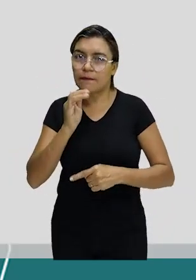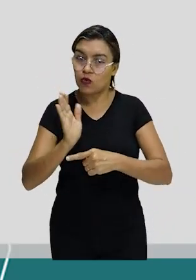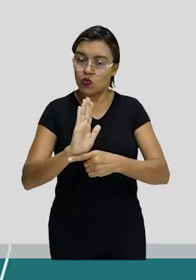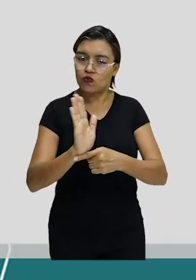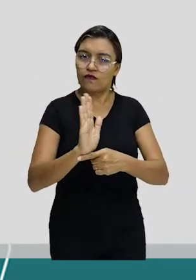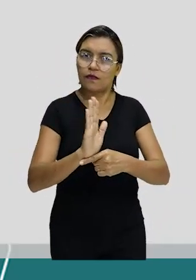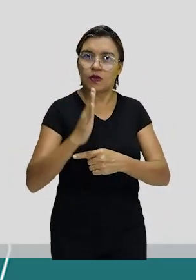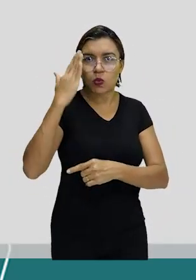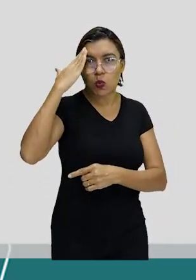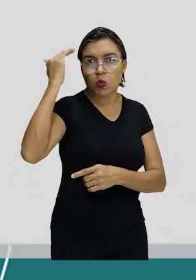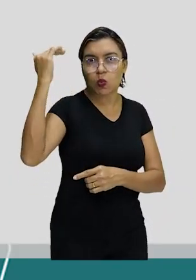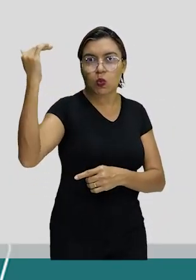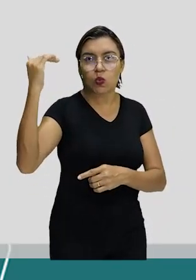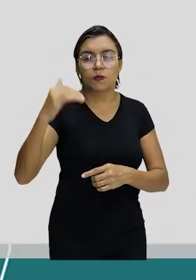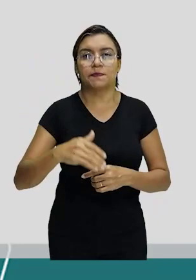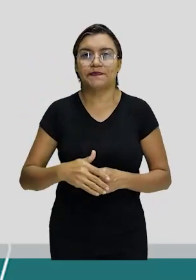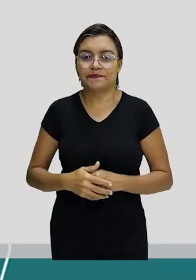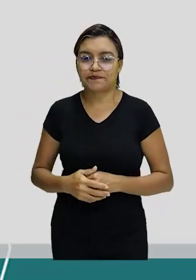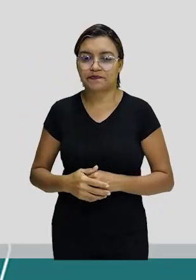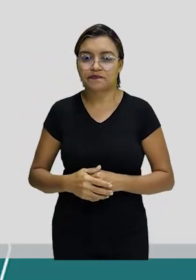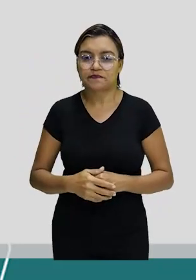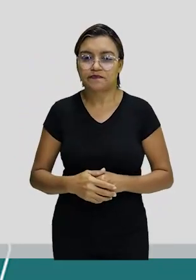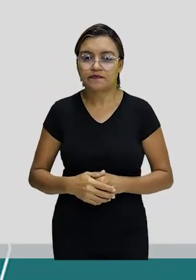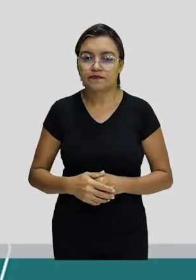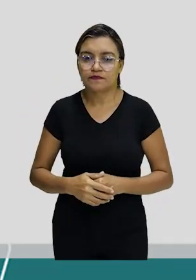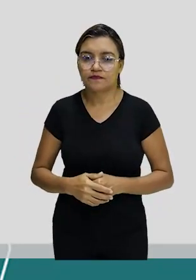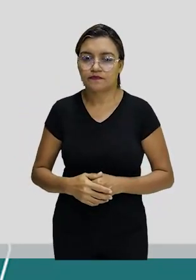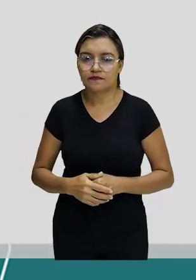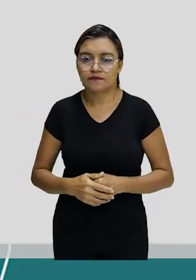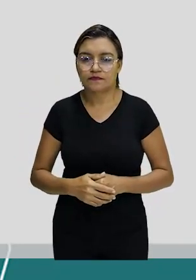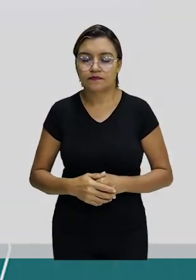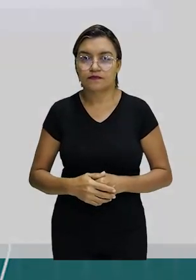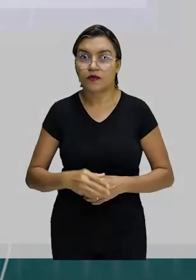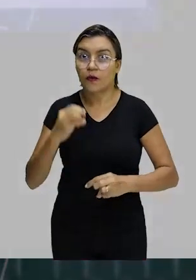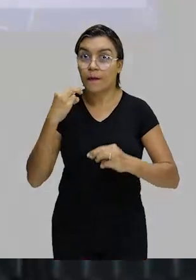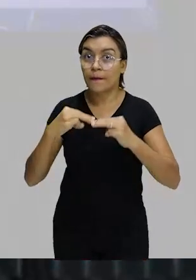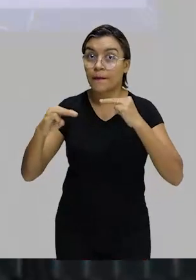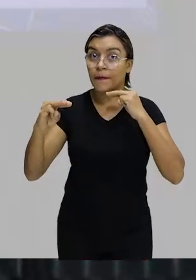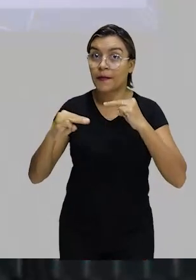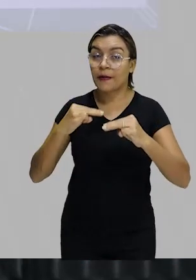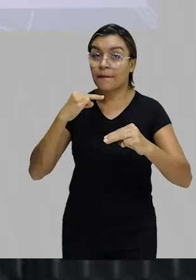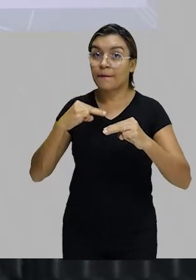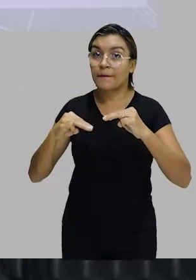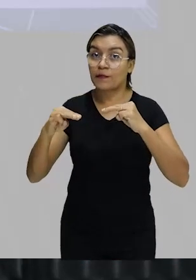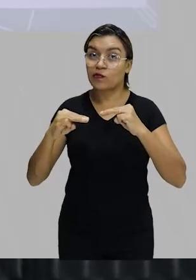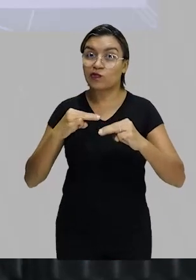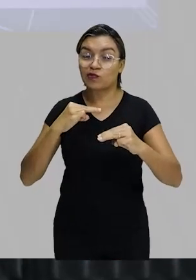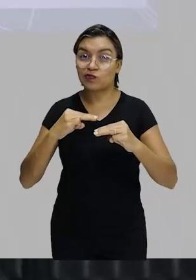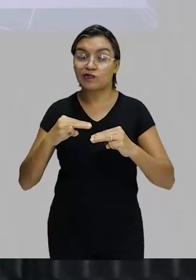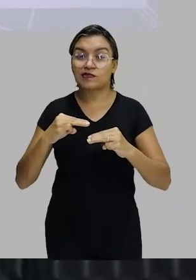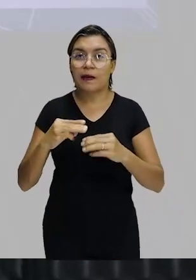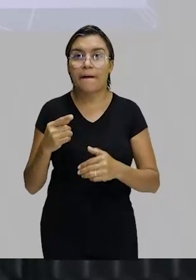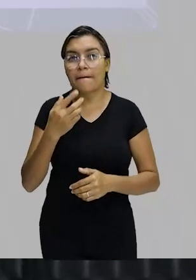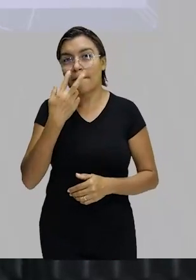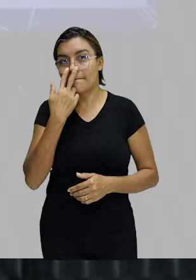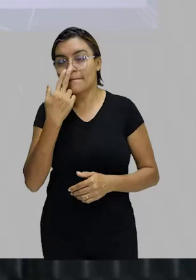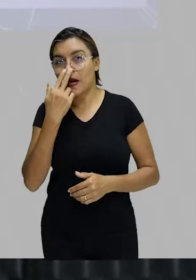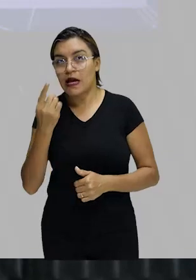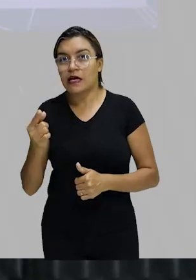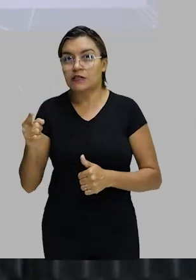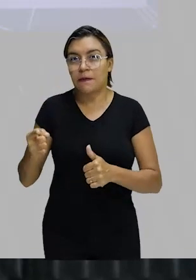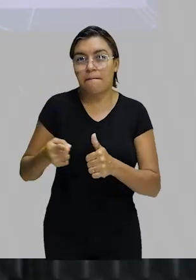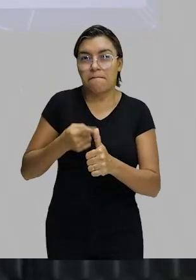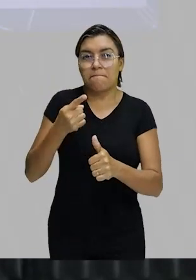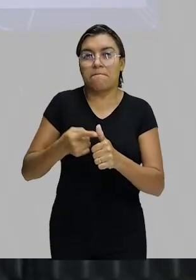cinema. A number one song on Billboard charts, uma música que é considerada o número 1 daquelas